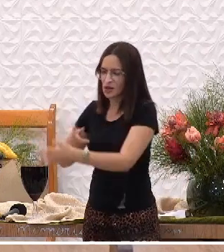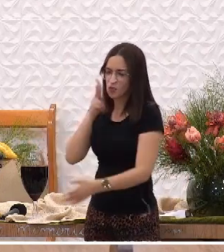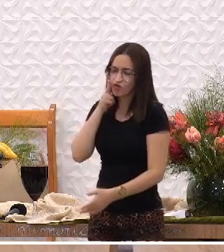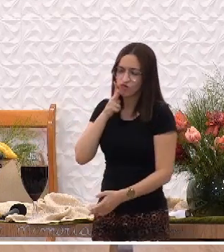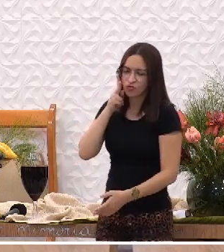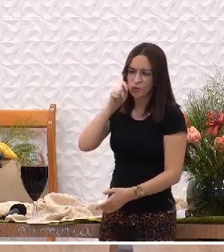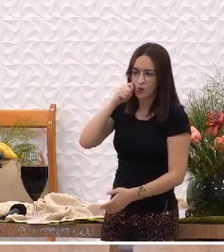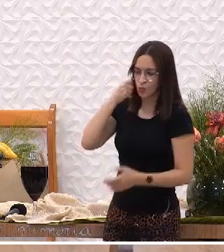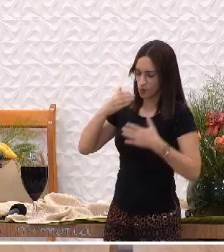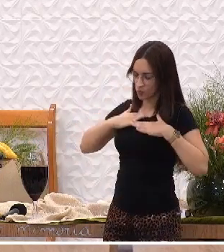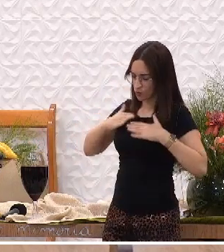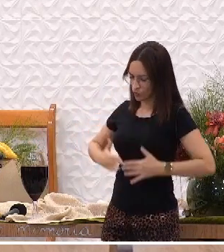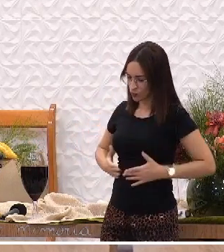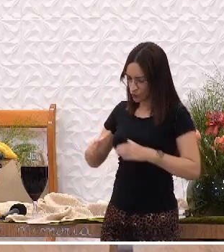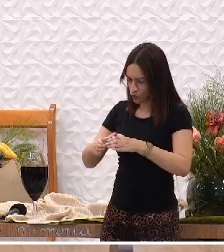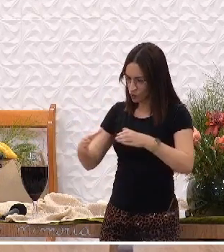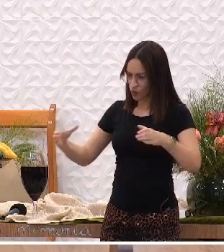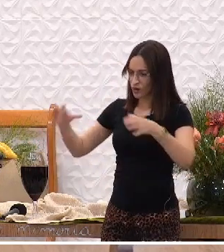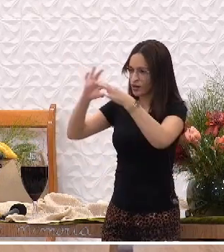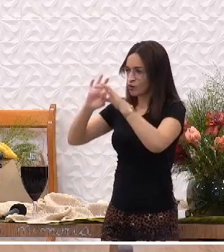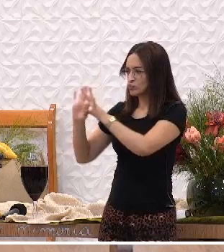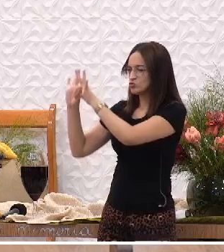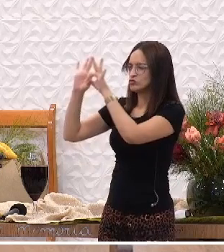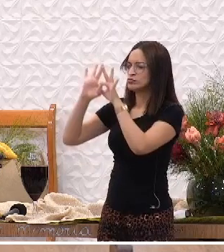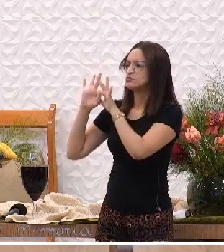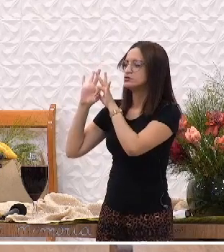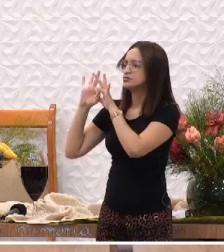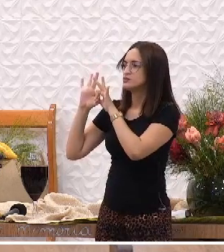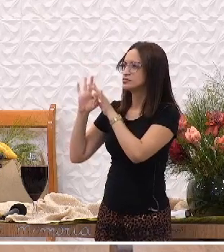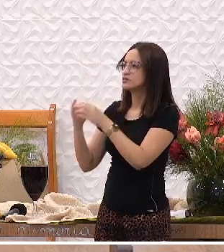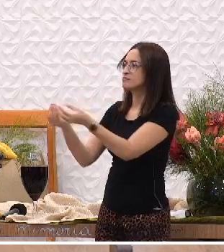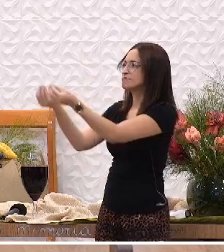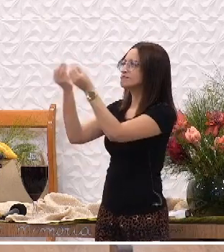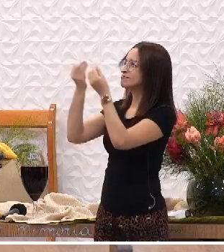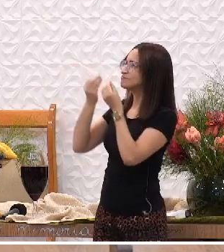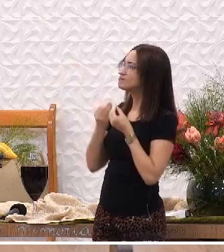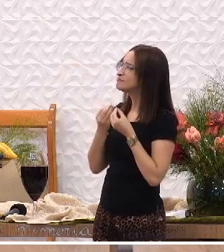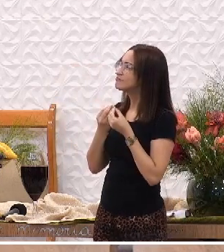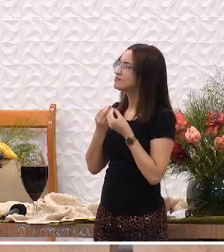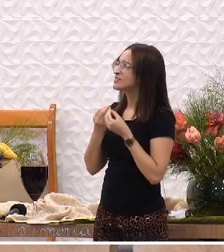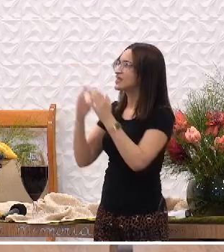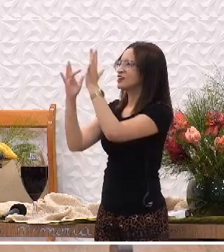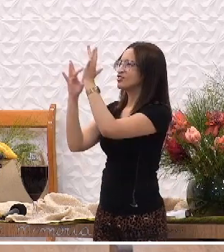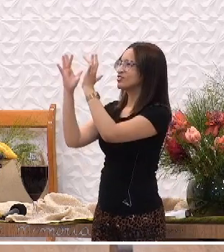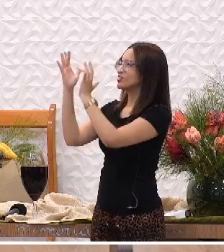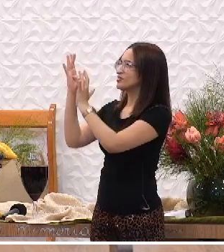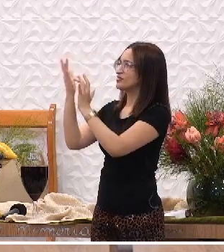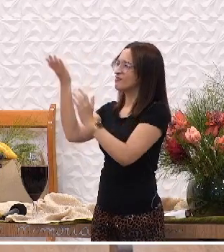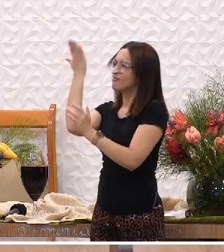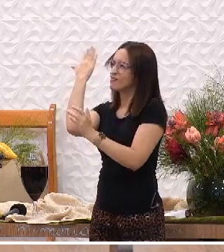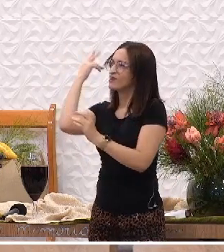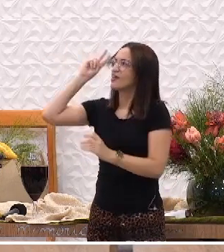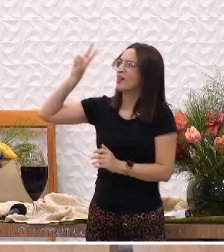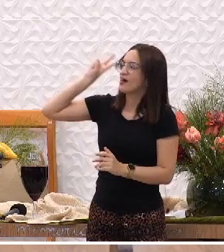espiritual, contudo verdadeira e realmente, visto que pela fé recebem e aplicam a si mesmos o Cristo crucificado e todos os benefícios da